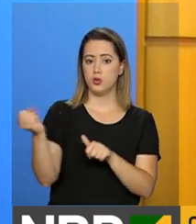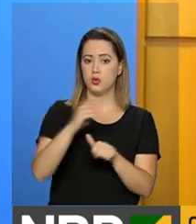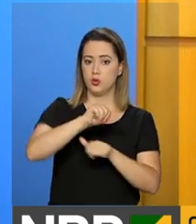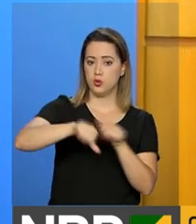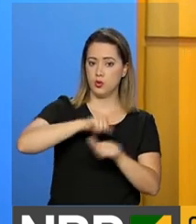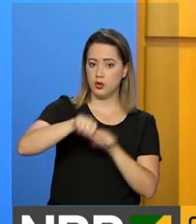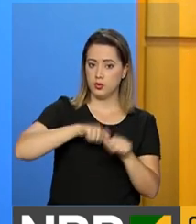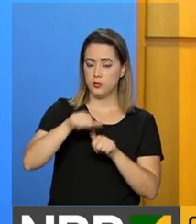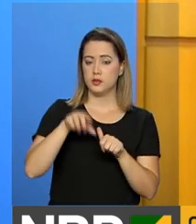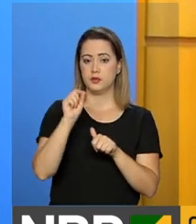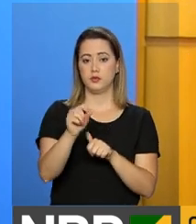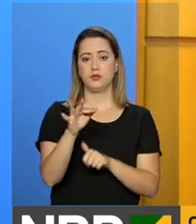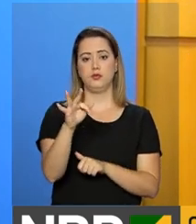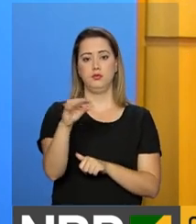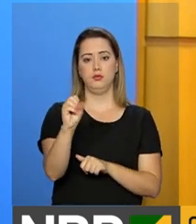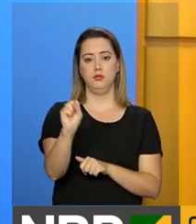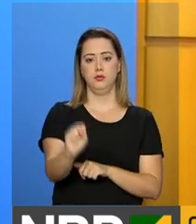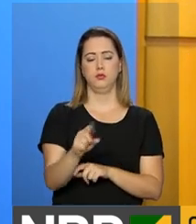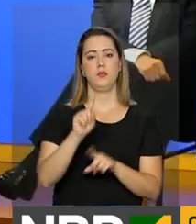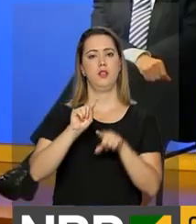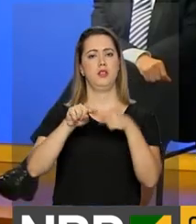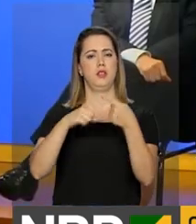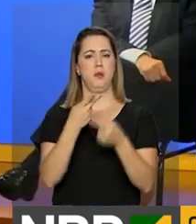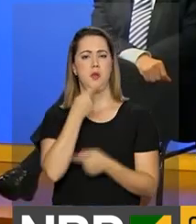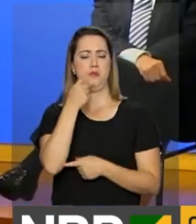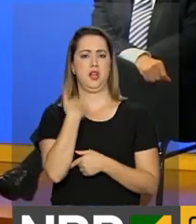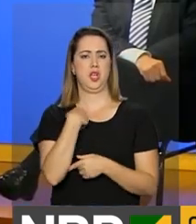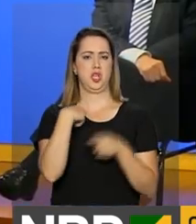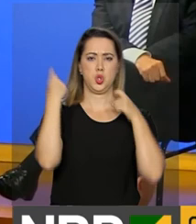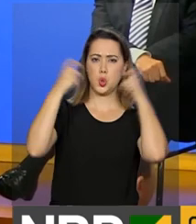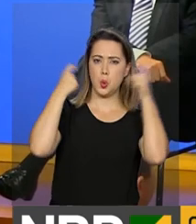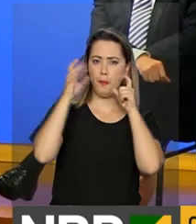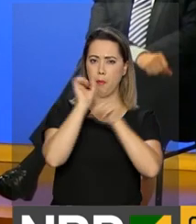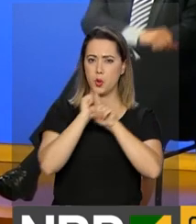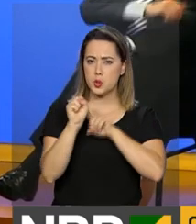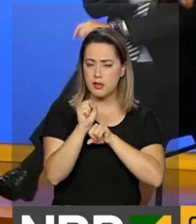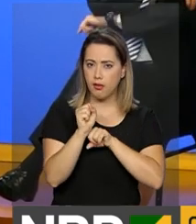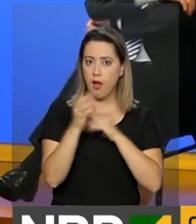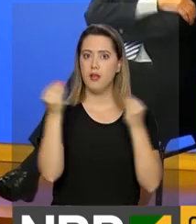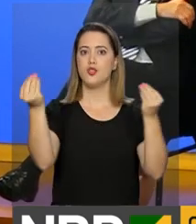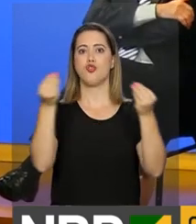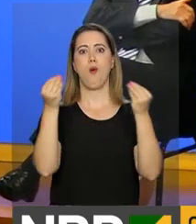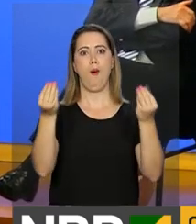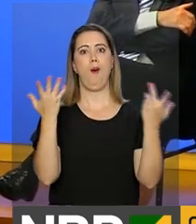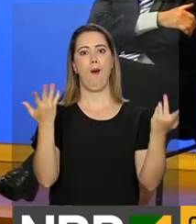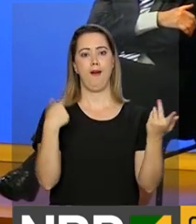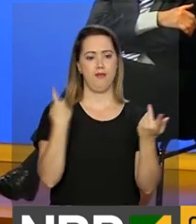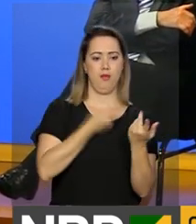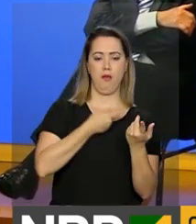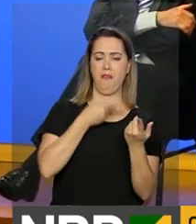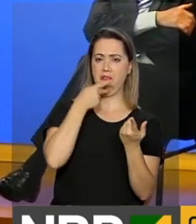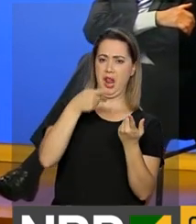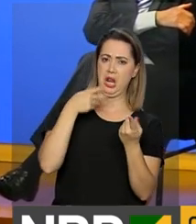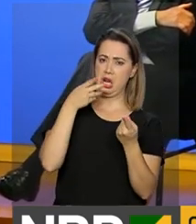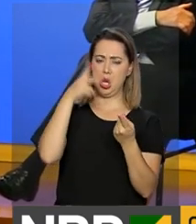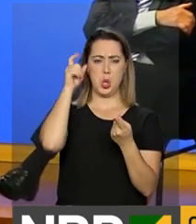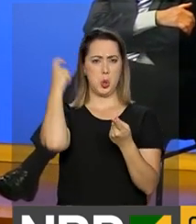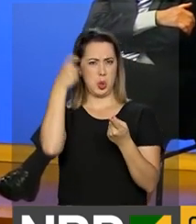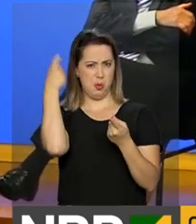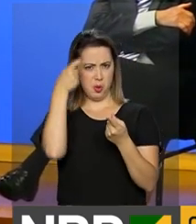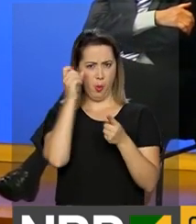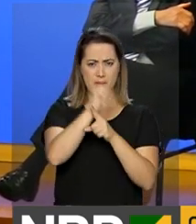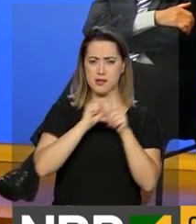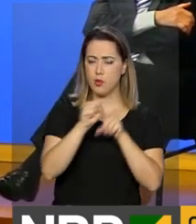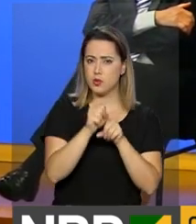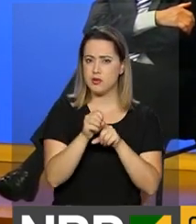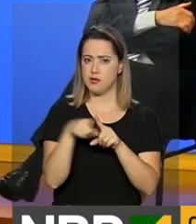o Fundo de Garantia, não é verdade? E depois dizem que nós não nos preocupamos com o social. Como dizem que não nos preocupamos com o social, quando, na verdade,